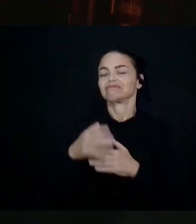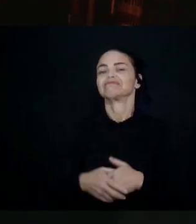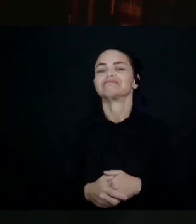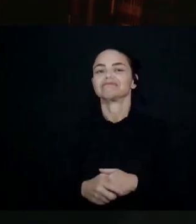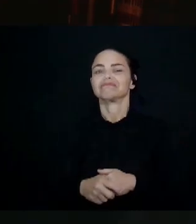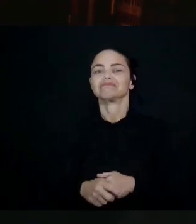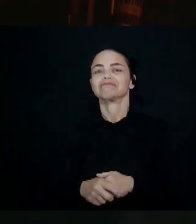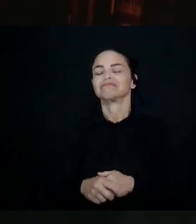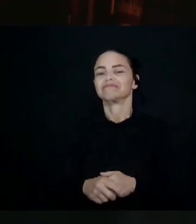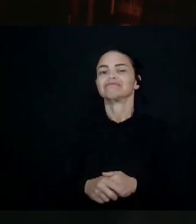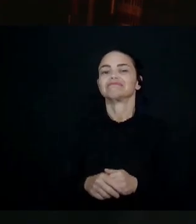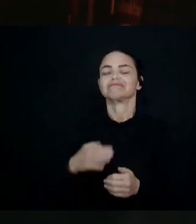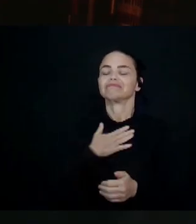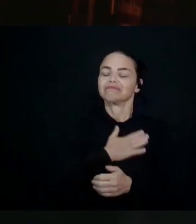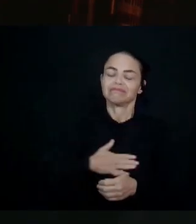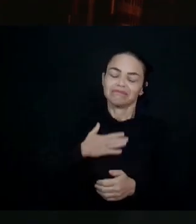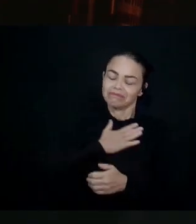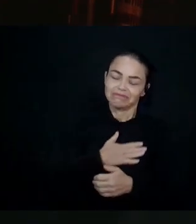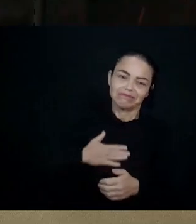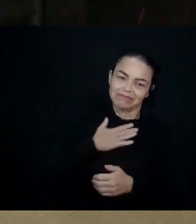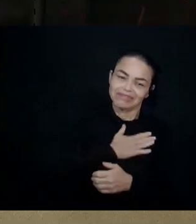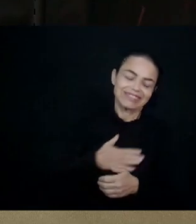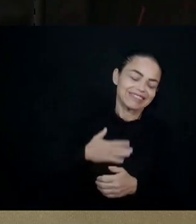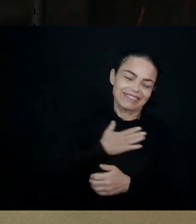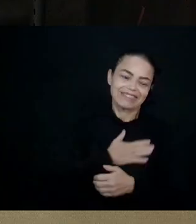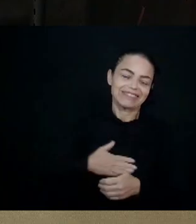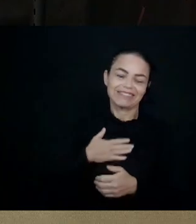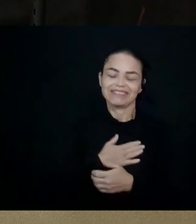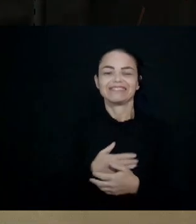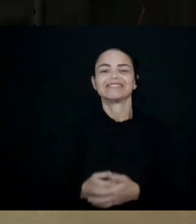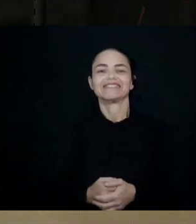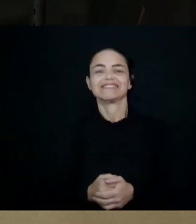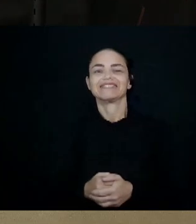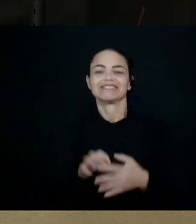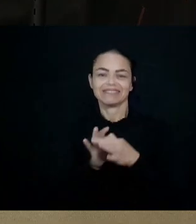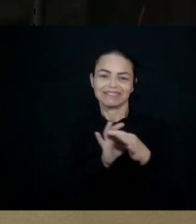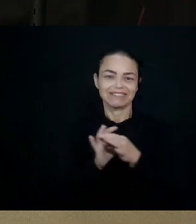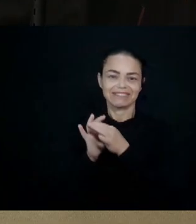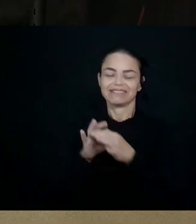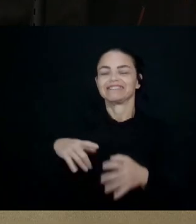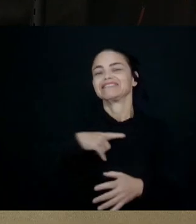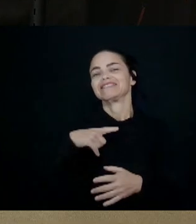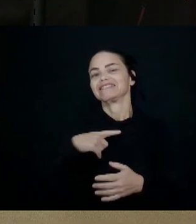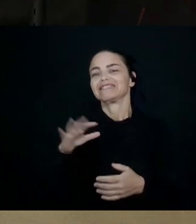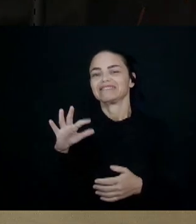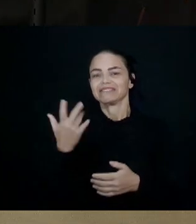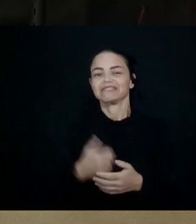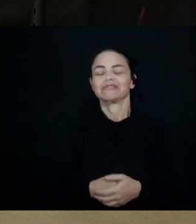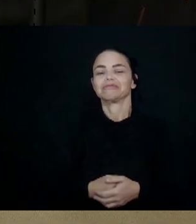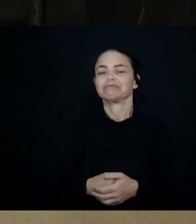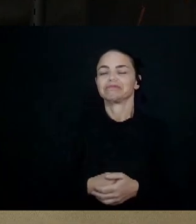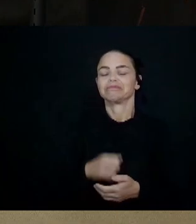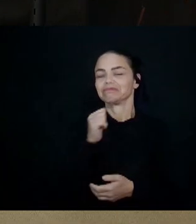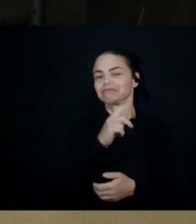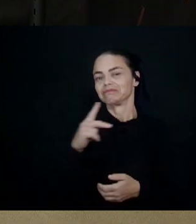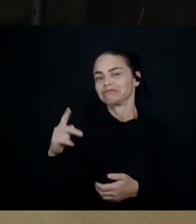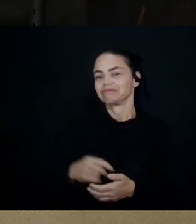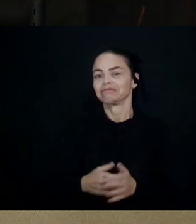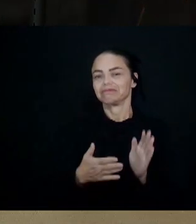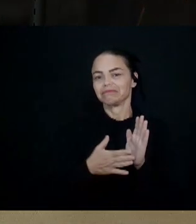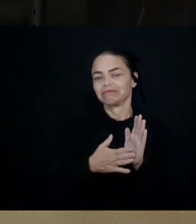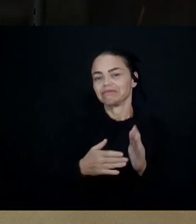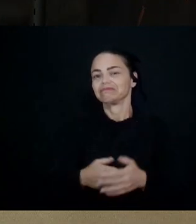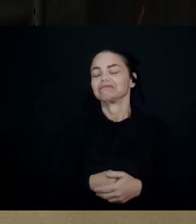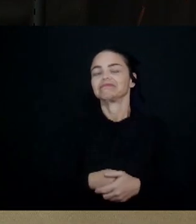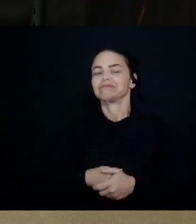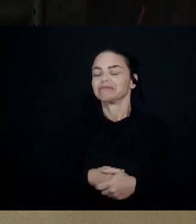coisa gostosa, dessa nostalgia e dessa conexão que você tem feito do aplicativo, tem proposto do aplicativo,